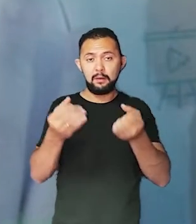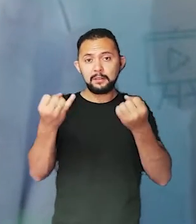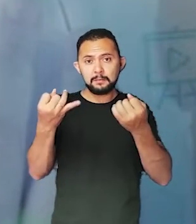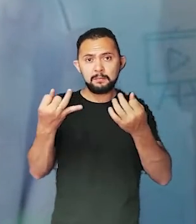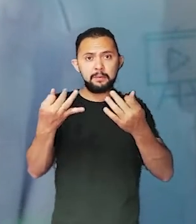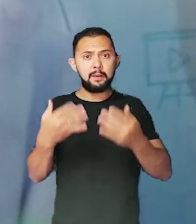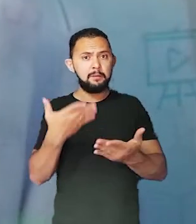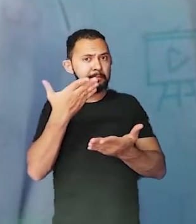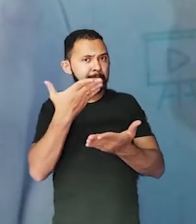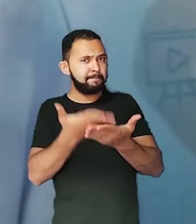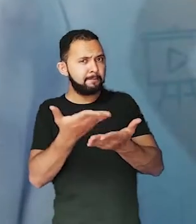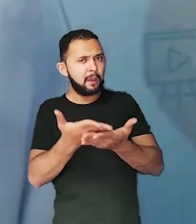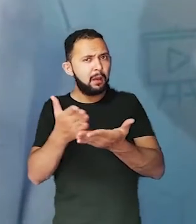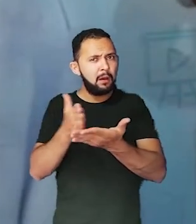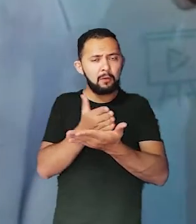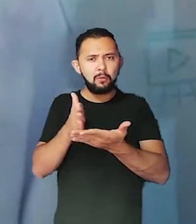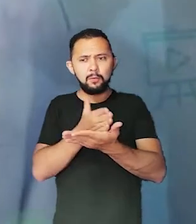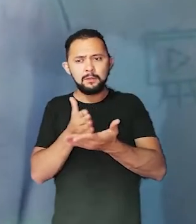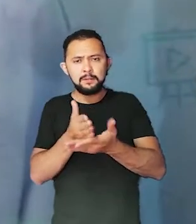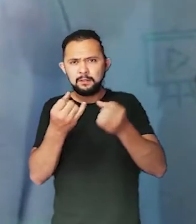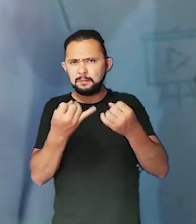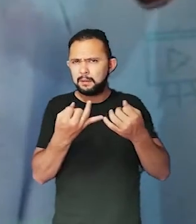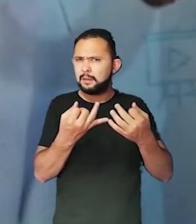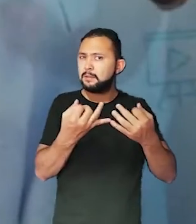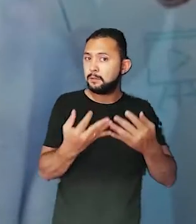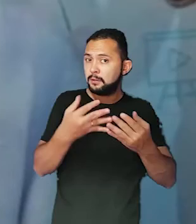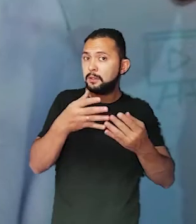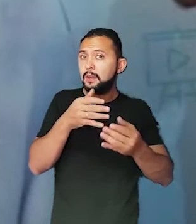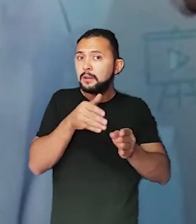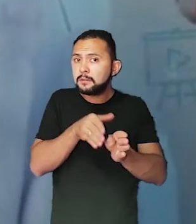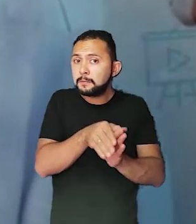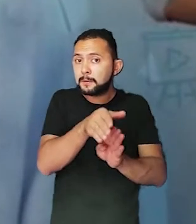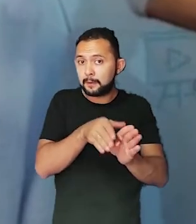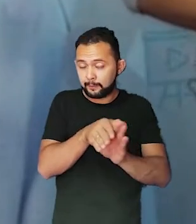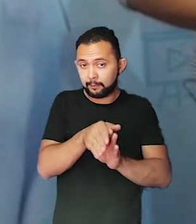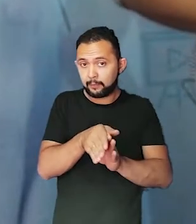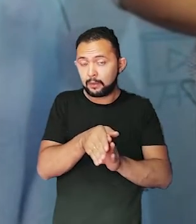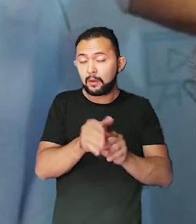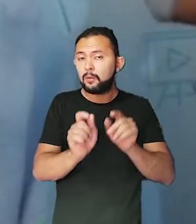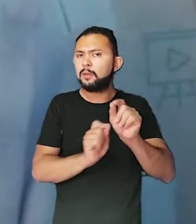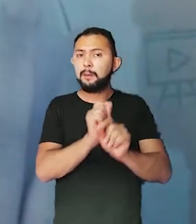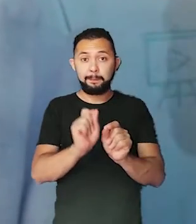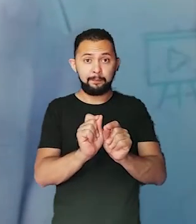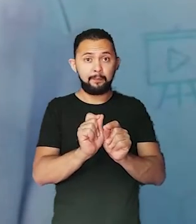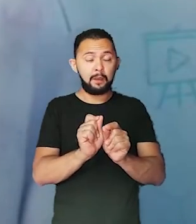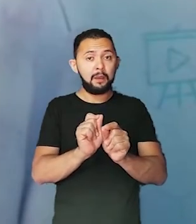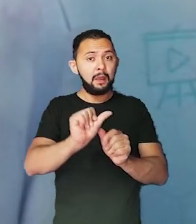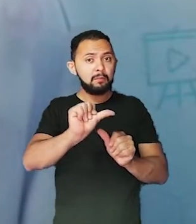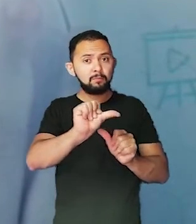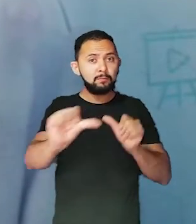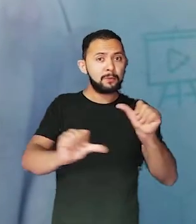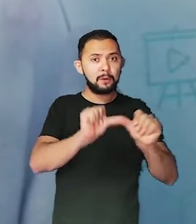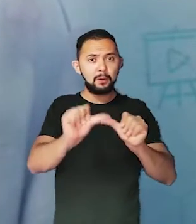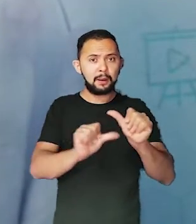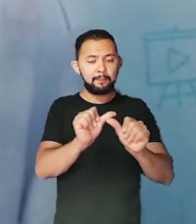Vou ter que dar aqui só o bizu para vocês. A gente não vai discutir muita coisa teórica, não. Então, o bizu para vocês é trocar esse